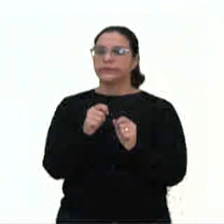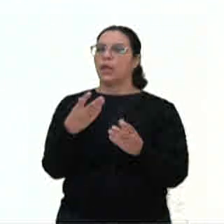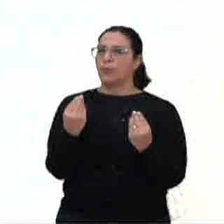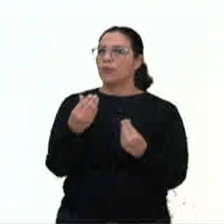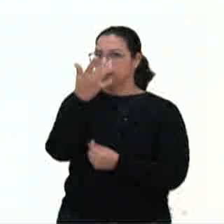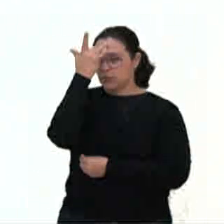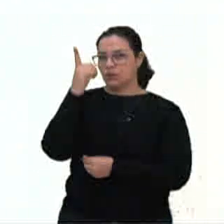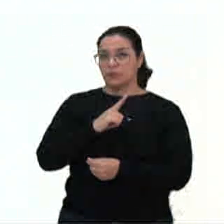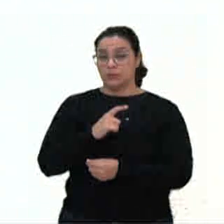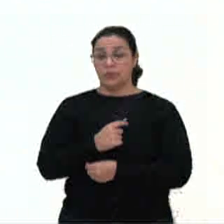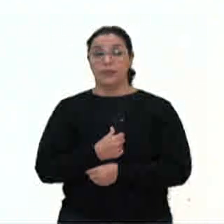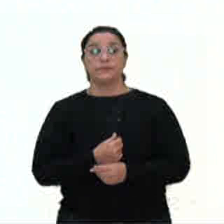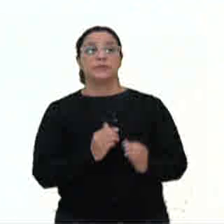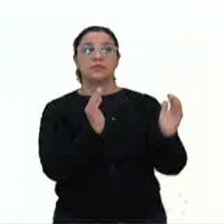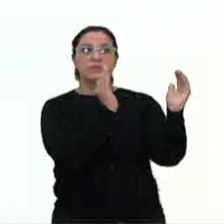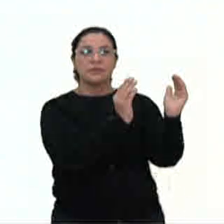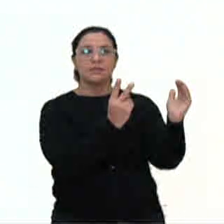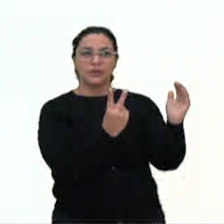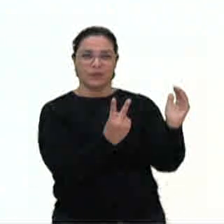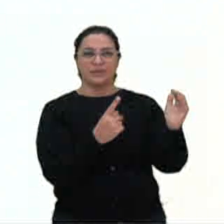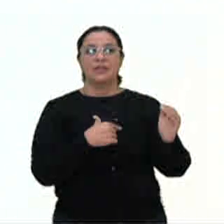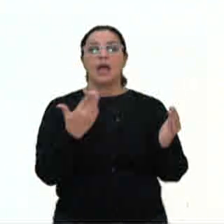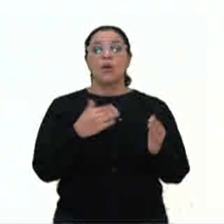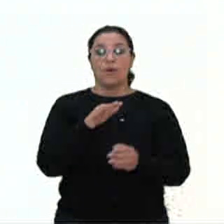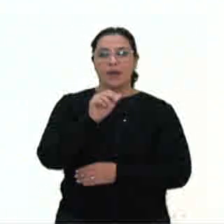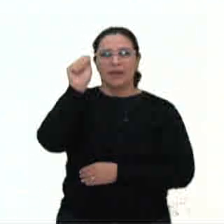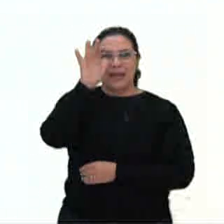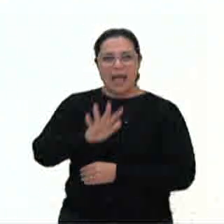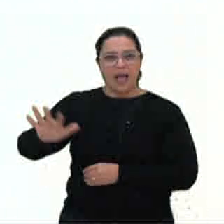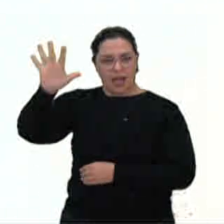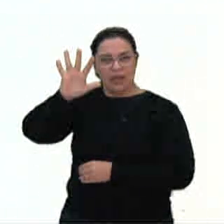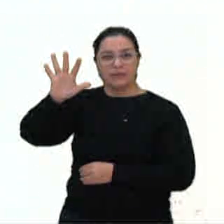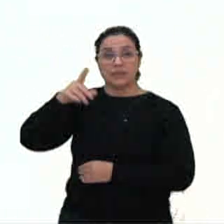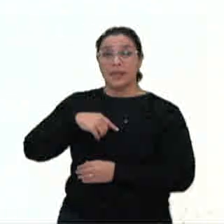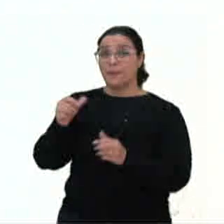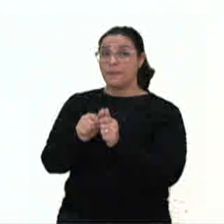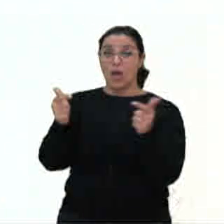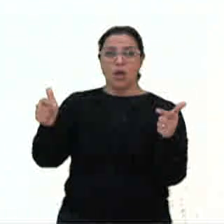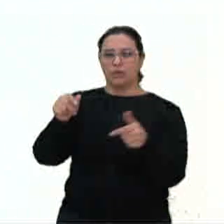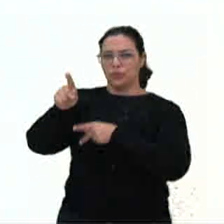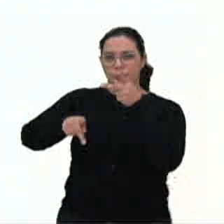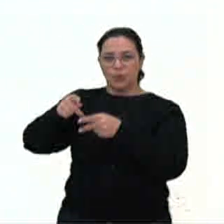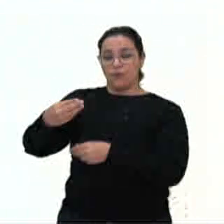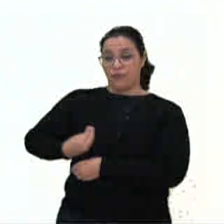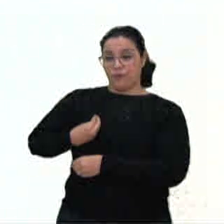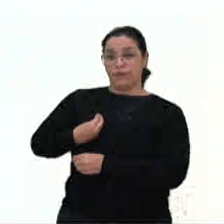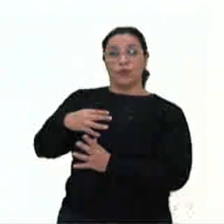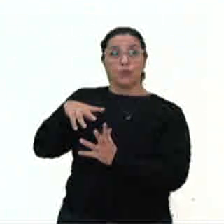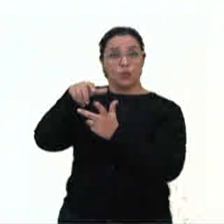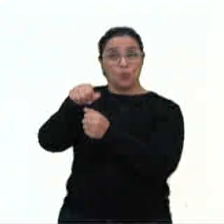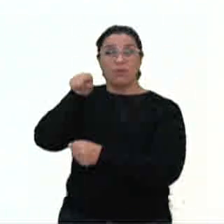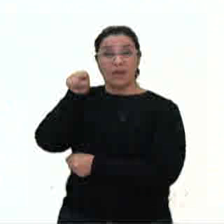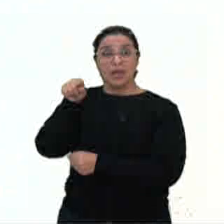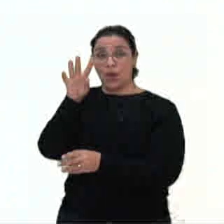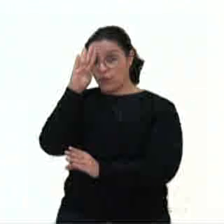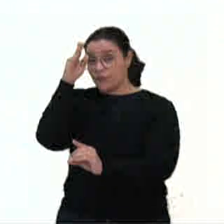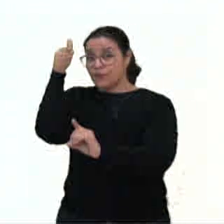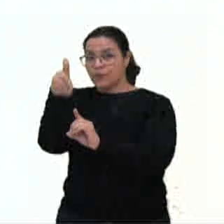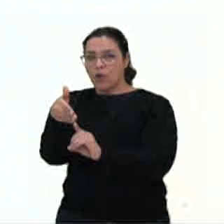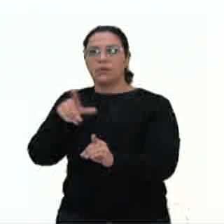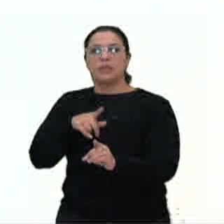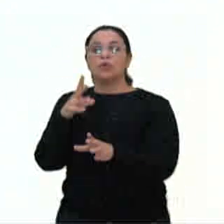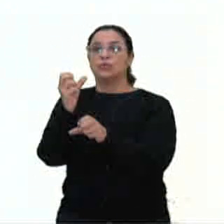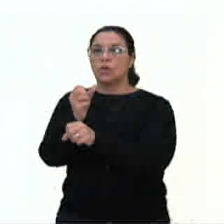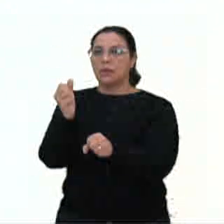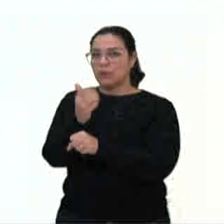A dois ali, a Ásia é a região com mais população do mundo e onde está concentrada a maior porcentagem